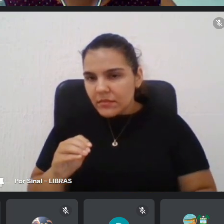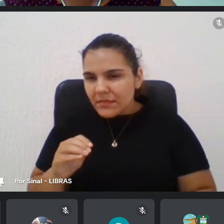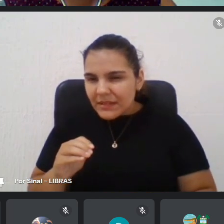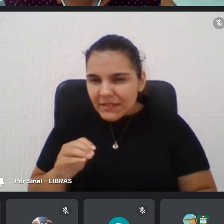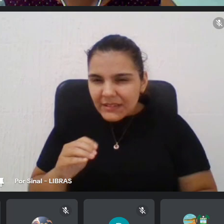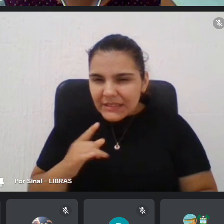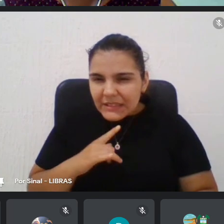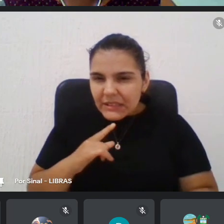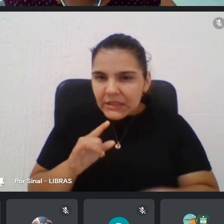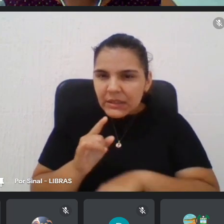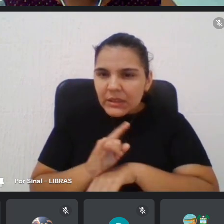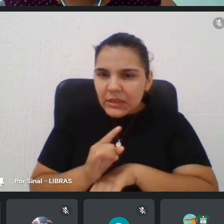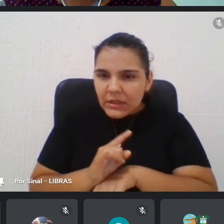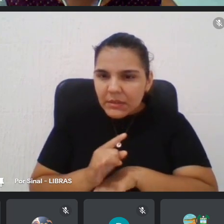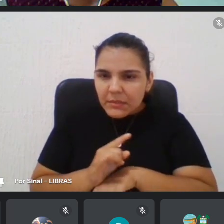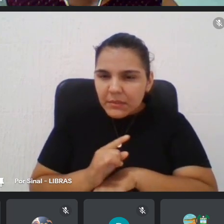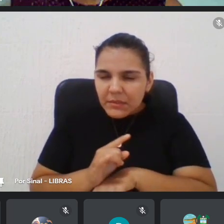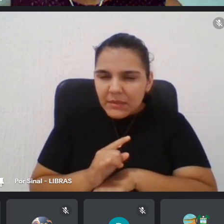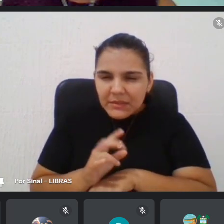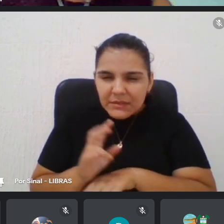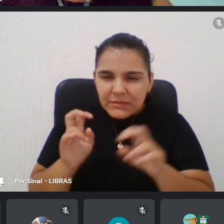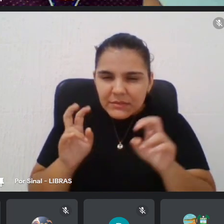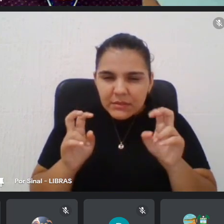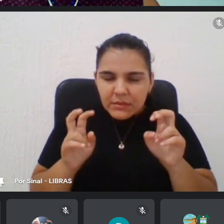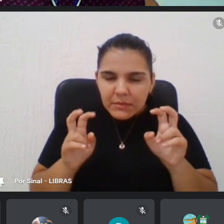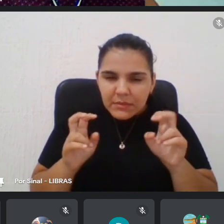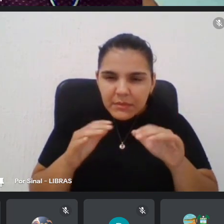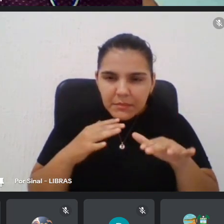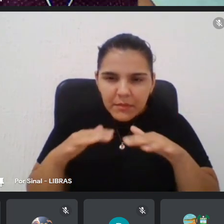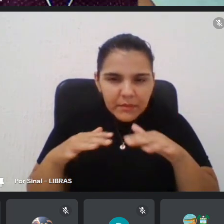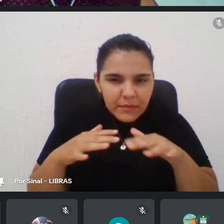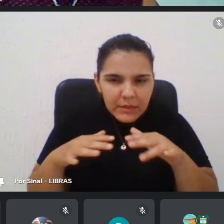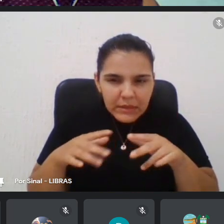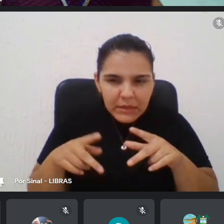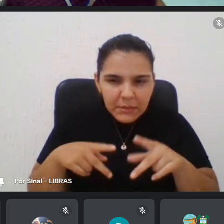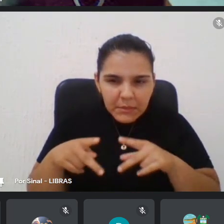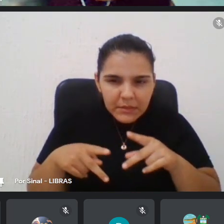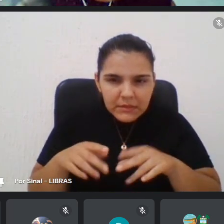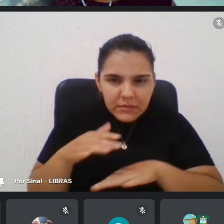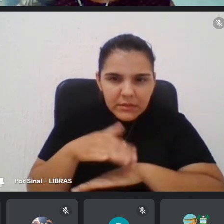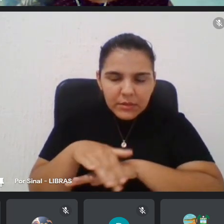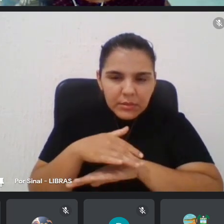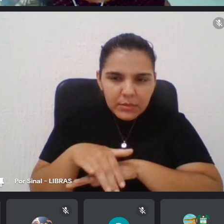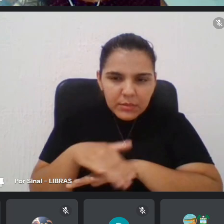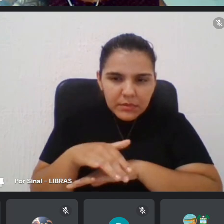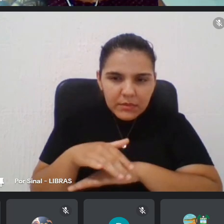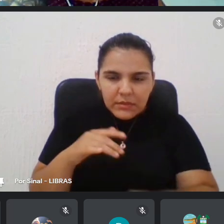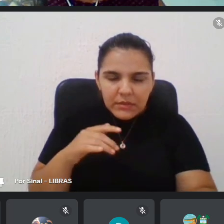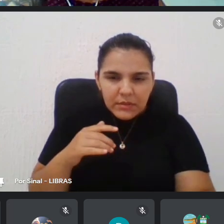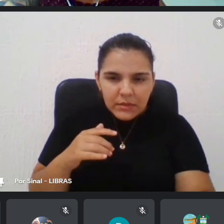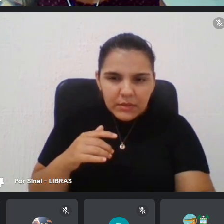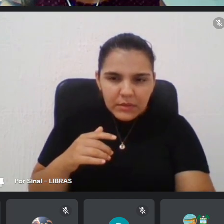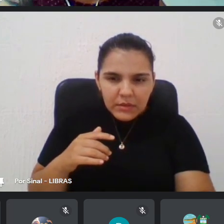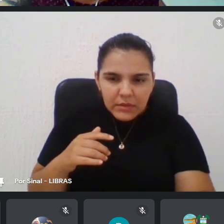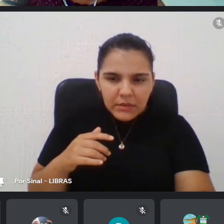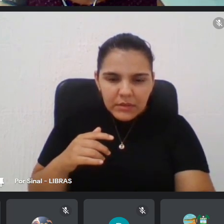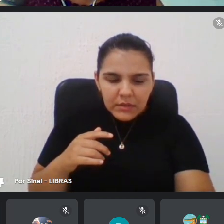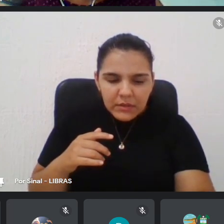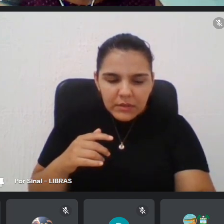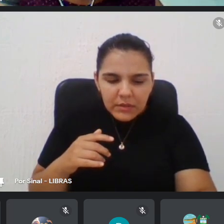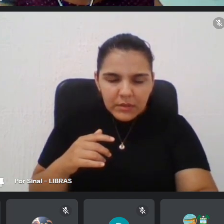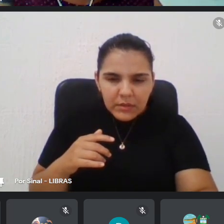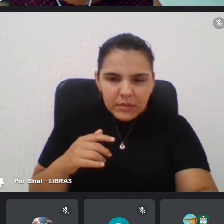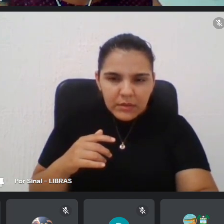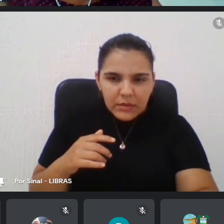Marilandre, sobre o movimento nacional da população de rua, né? Lutas e resistências enquanto